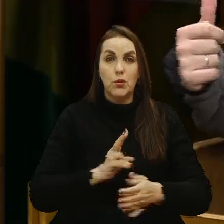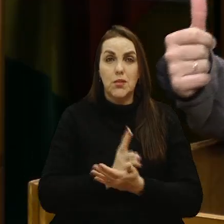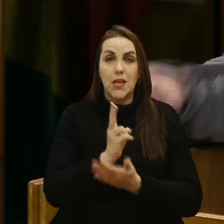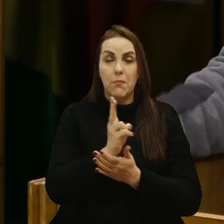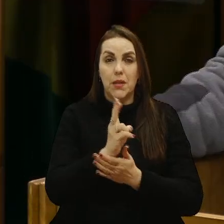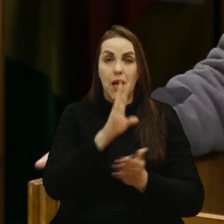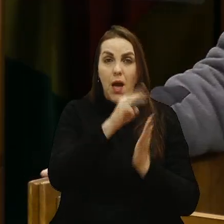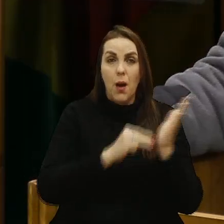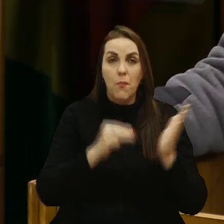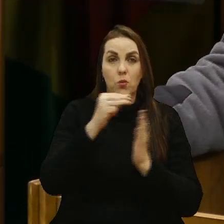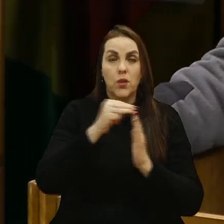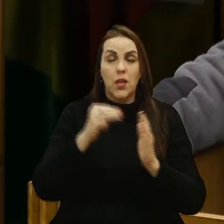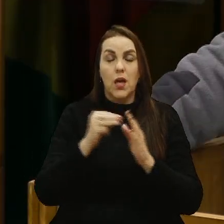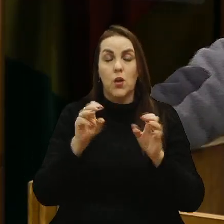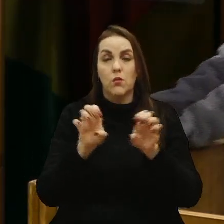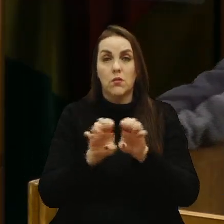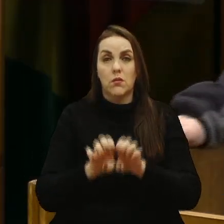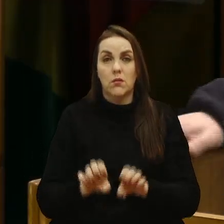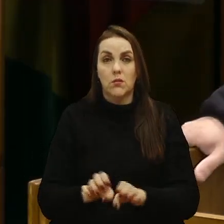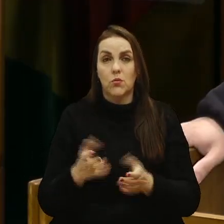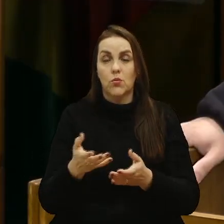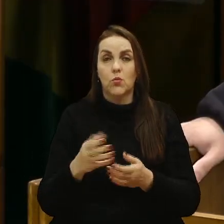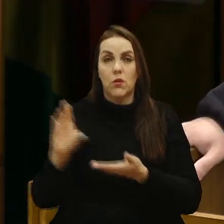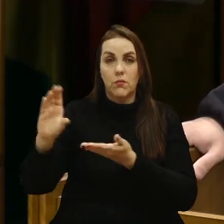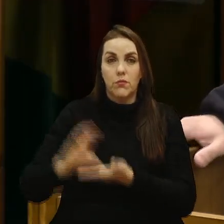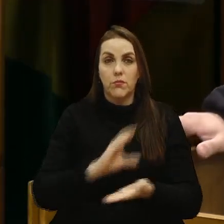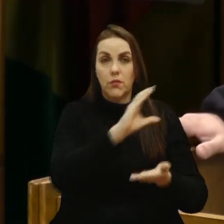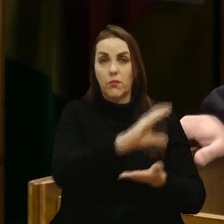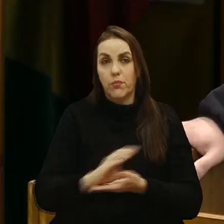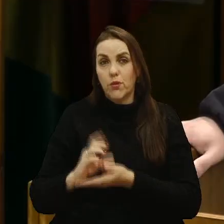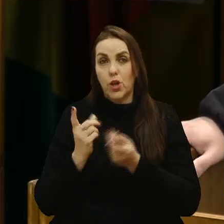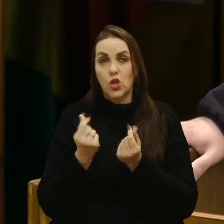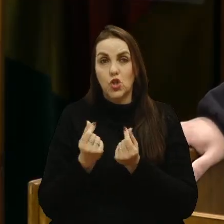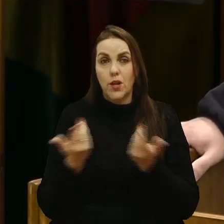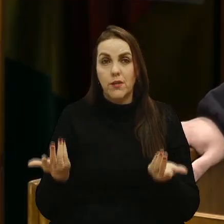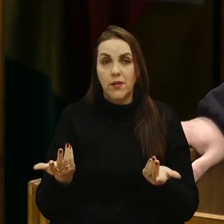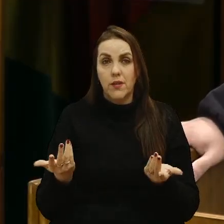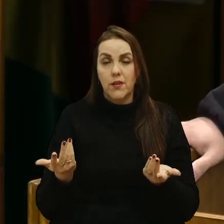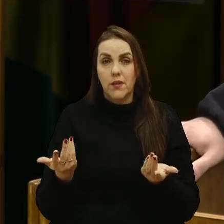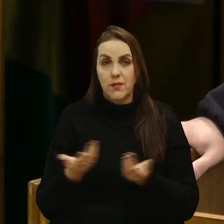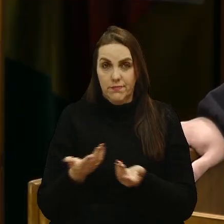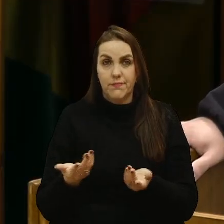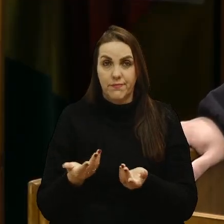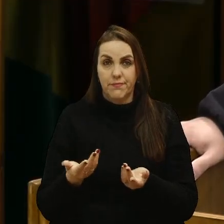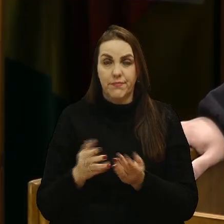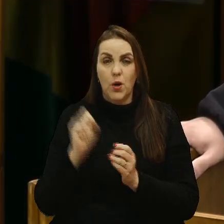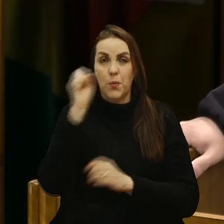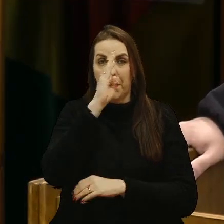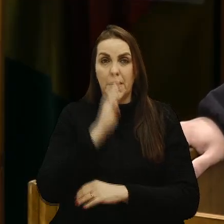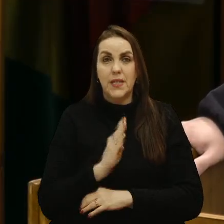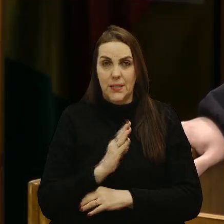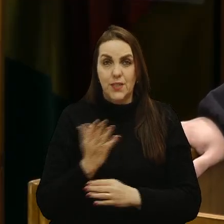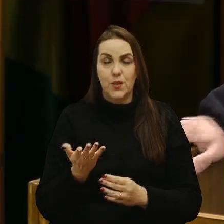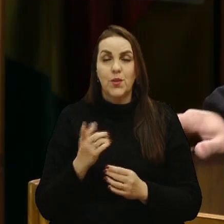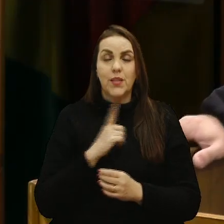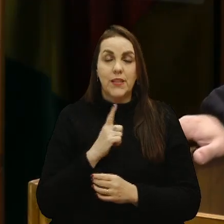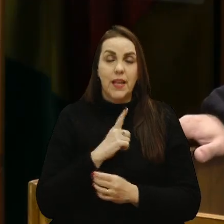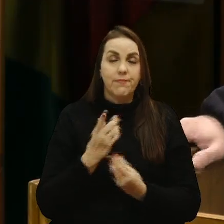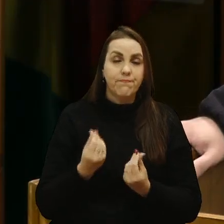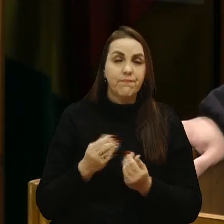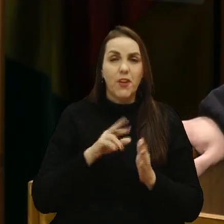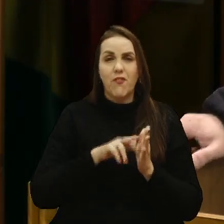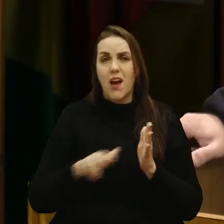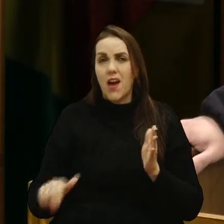reestruturação com o fim do subsídio cruzado. E isso, no Brasil, tem-se em